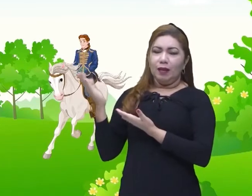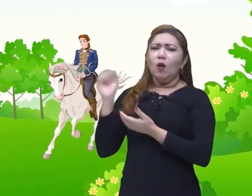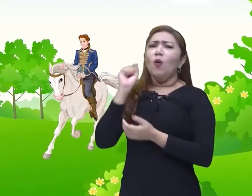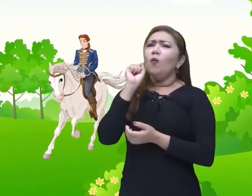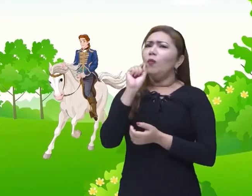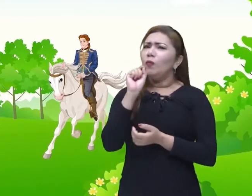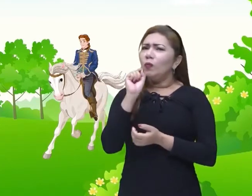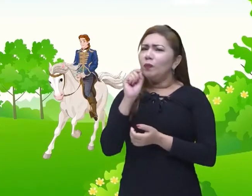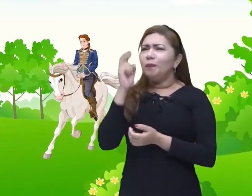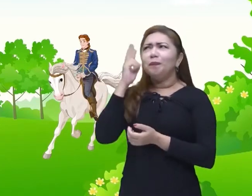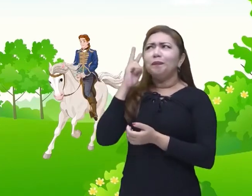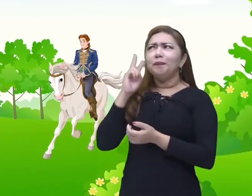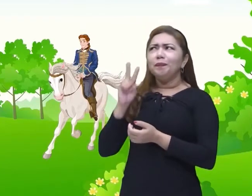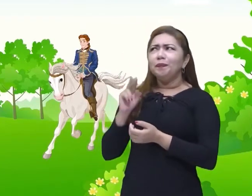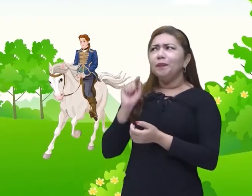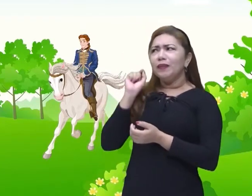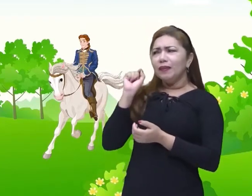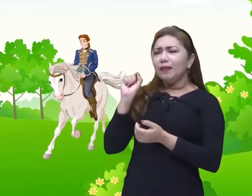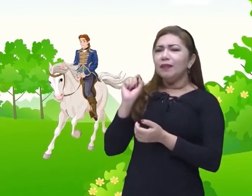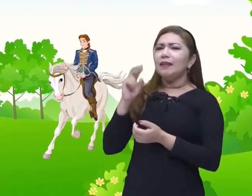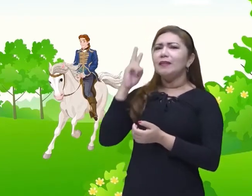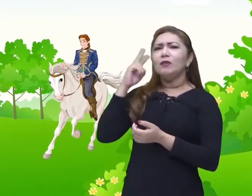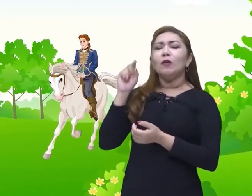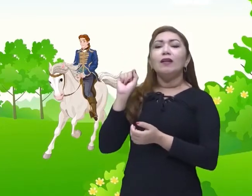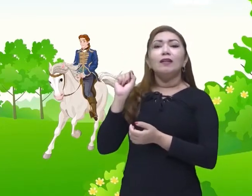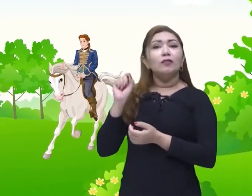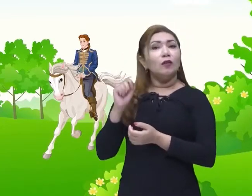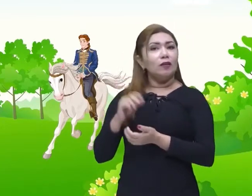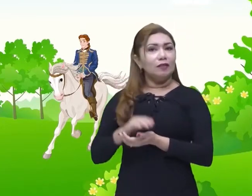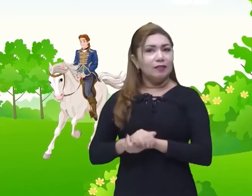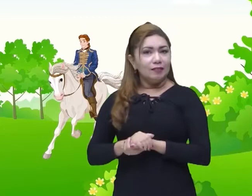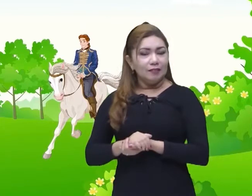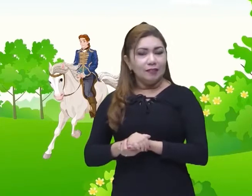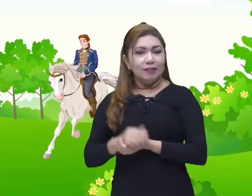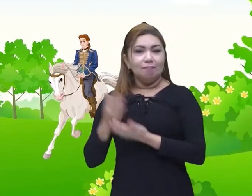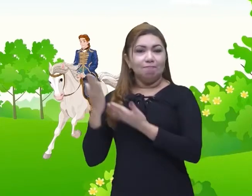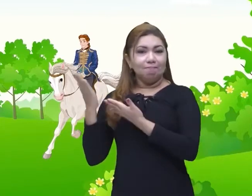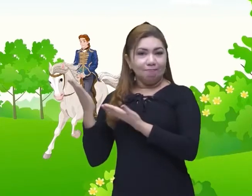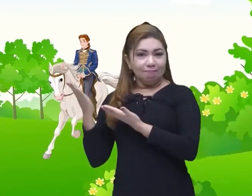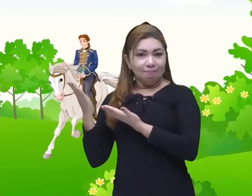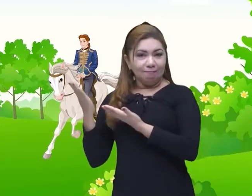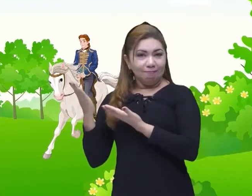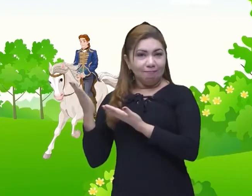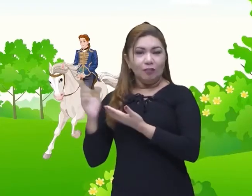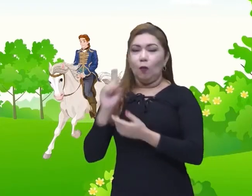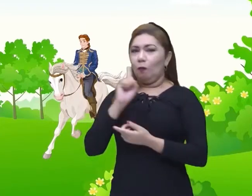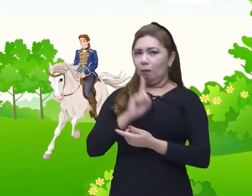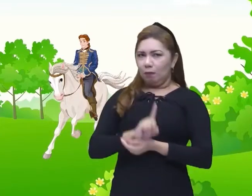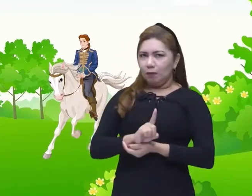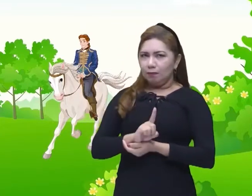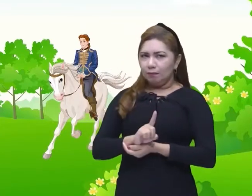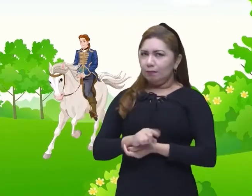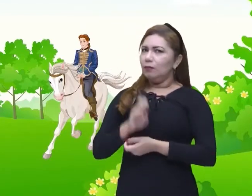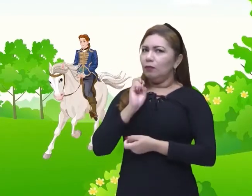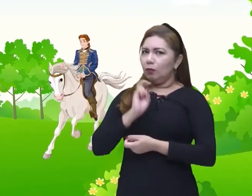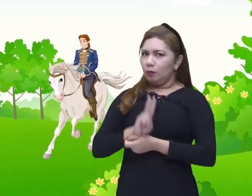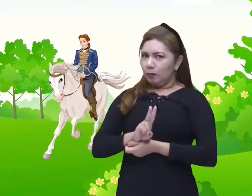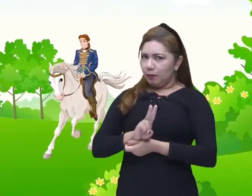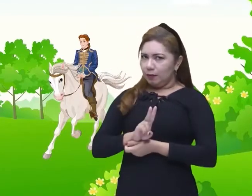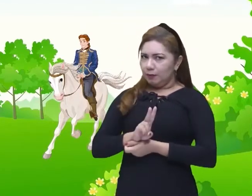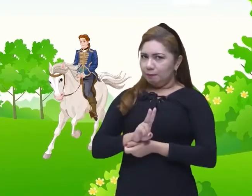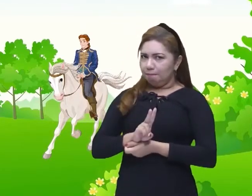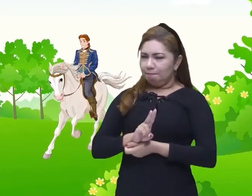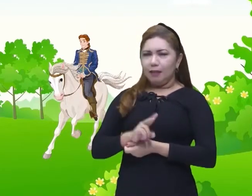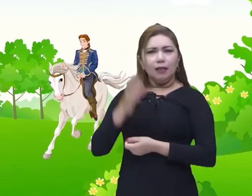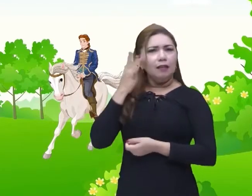Professora, eu lembro dessa história. Que história é essa? Dou-lhe uma, dou-lhe 2.